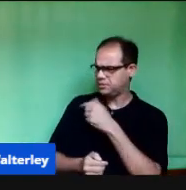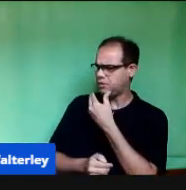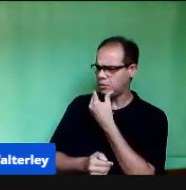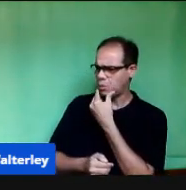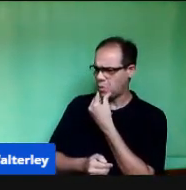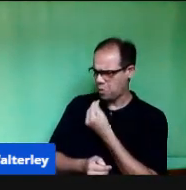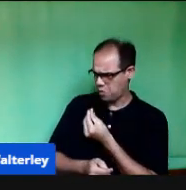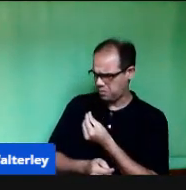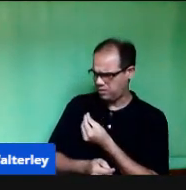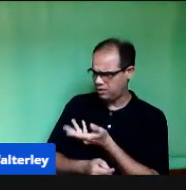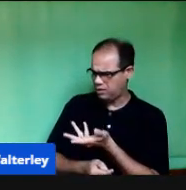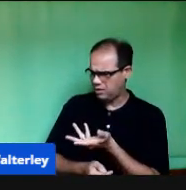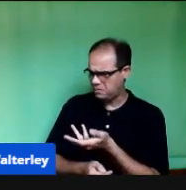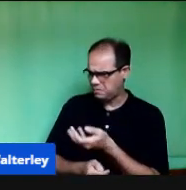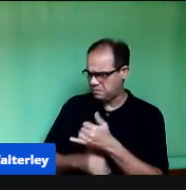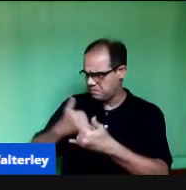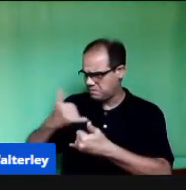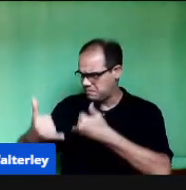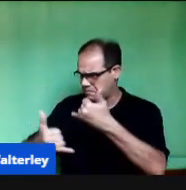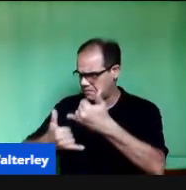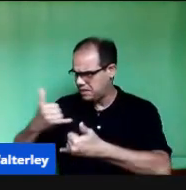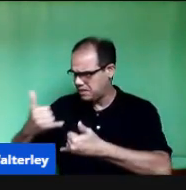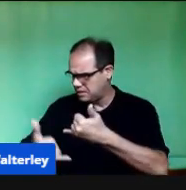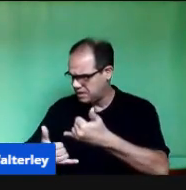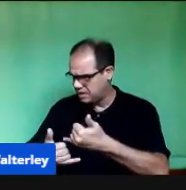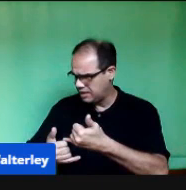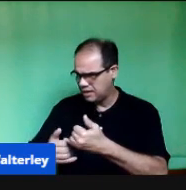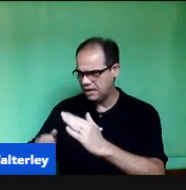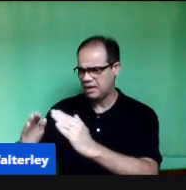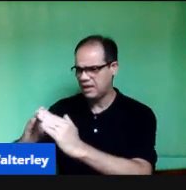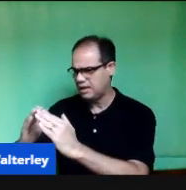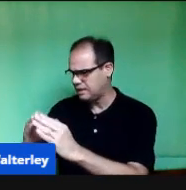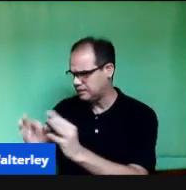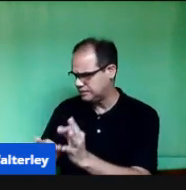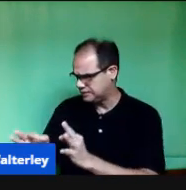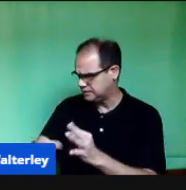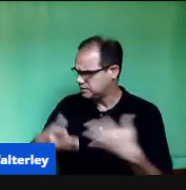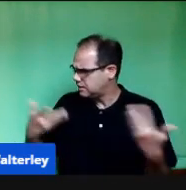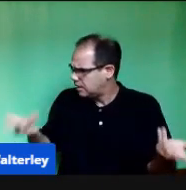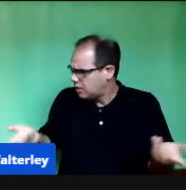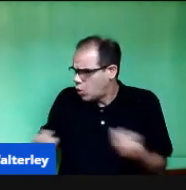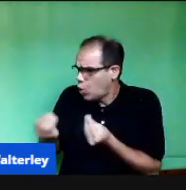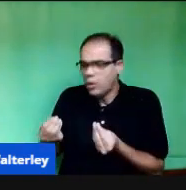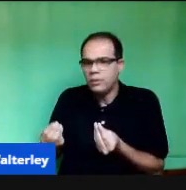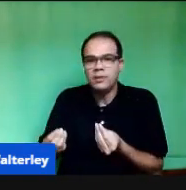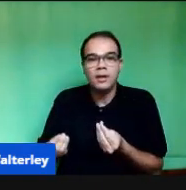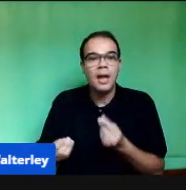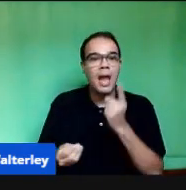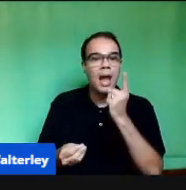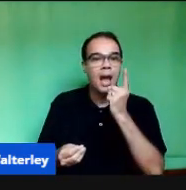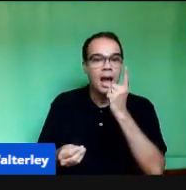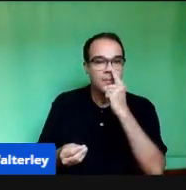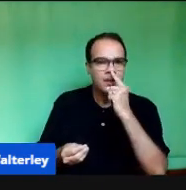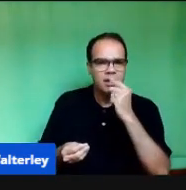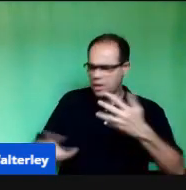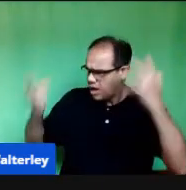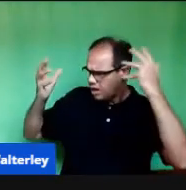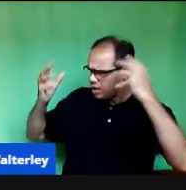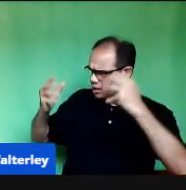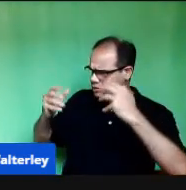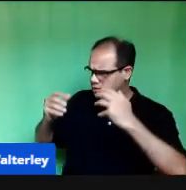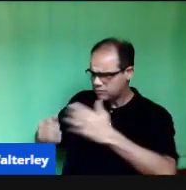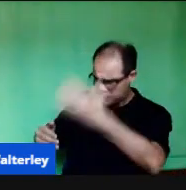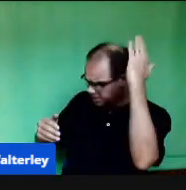meninos, e aí a mãe dele repreendeu: não brinca de casinha, isso não é coisa de menino. E